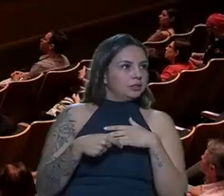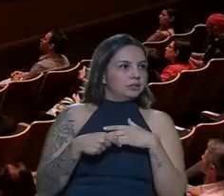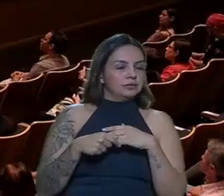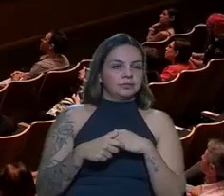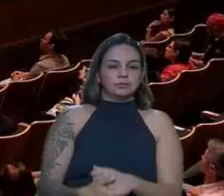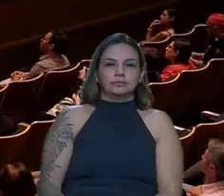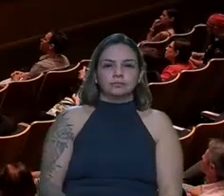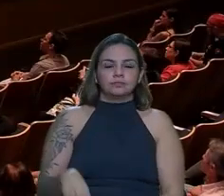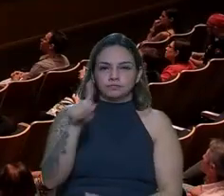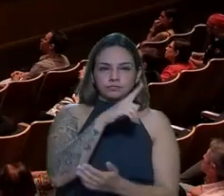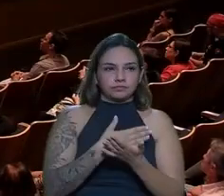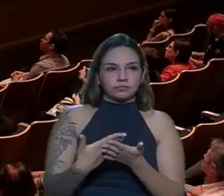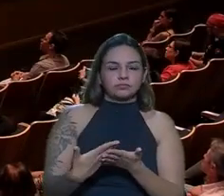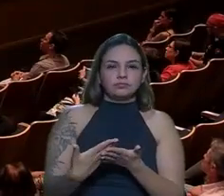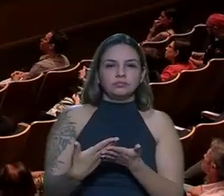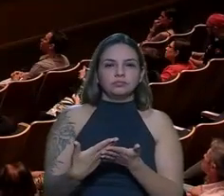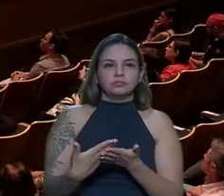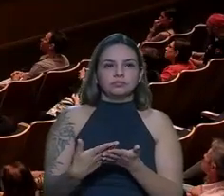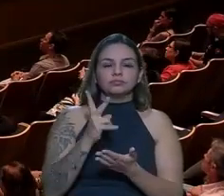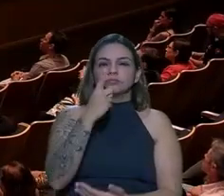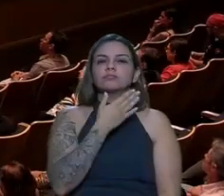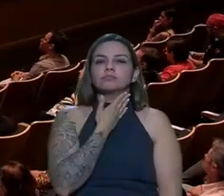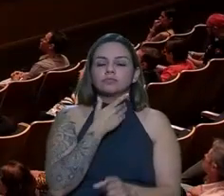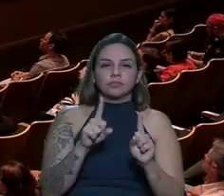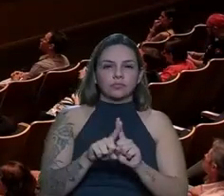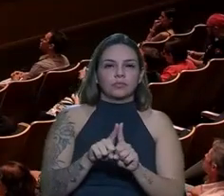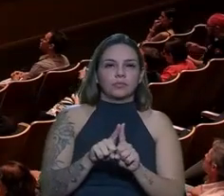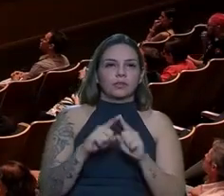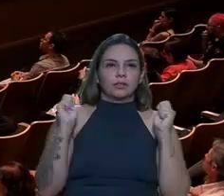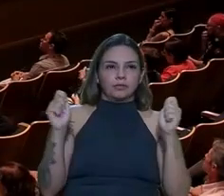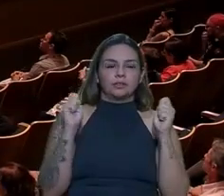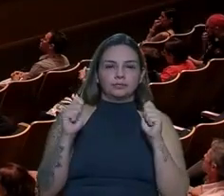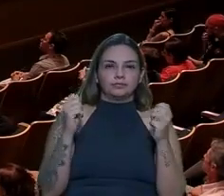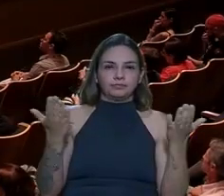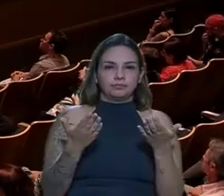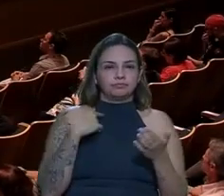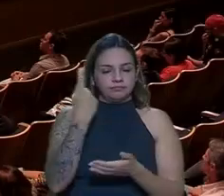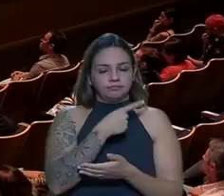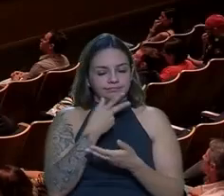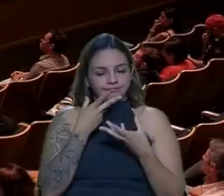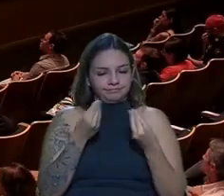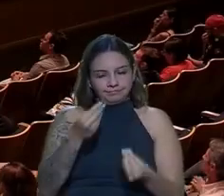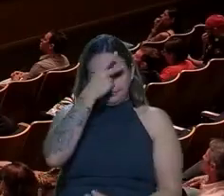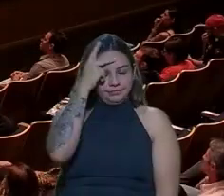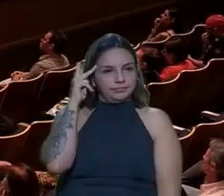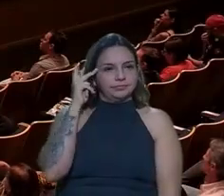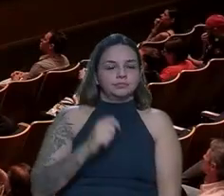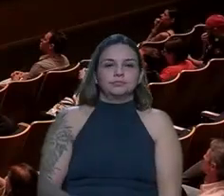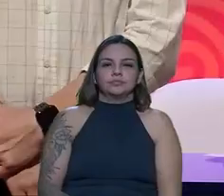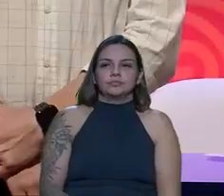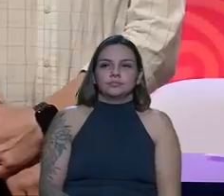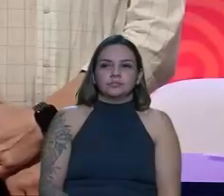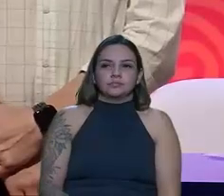foi eles que deram o início ao Sempre um Papo e também ao festival. E hoje a gente fala com tanta gente, né? A gente